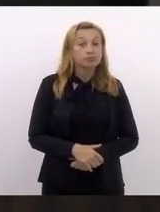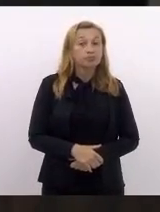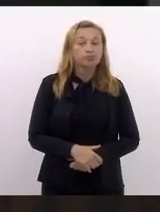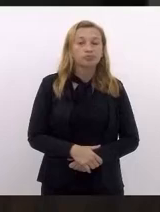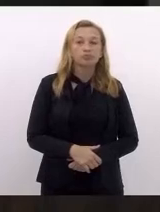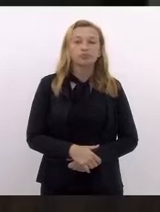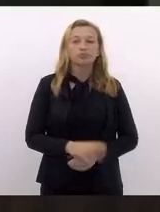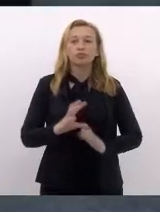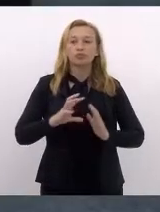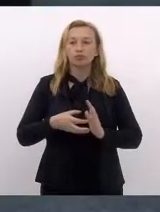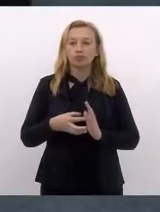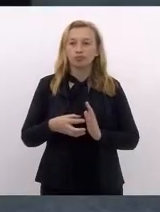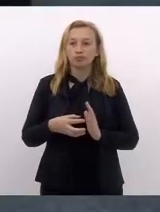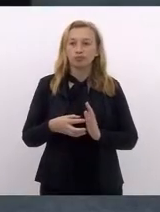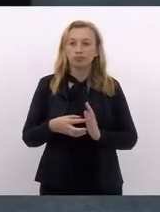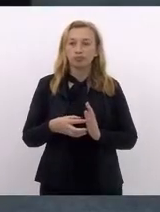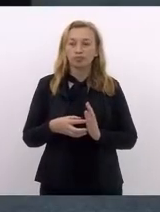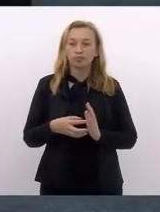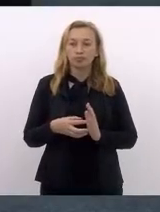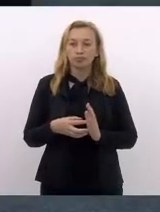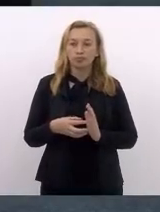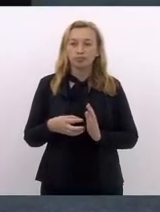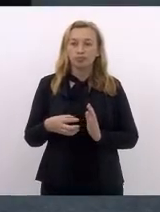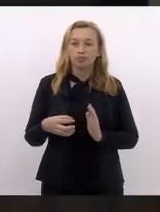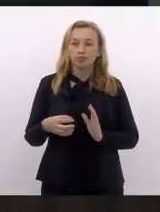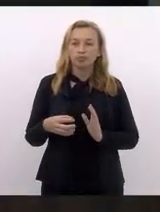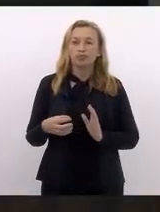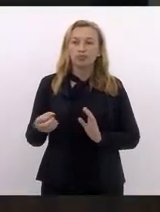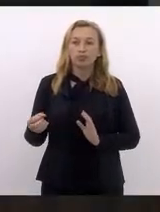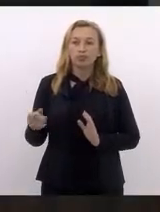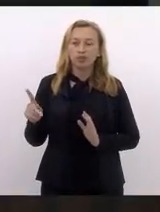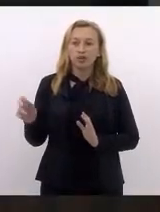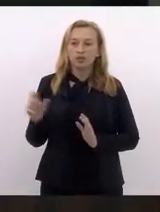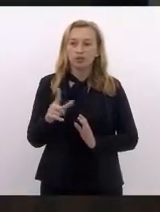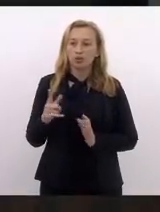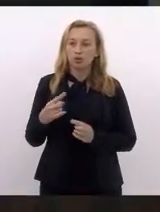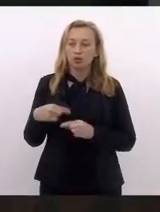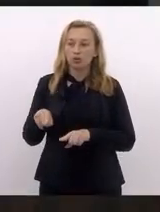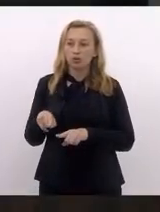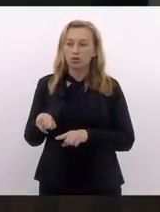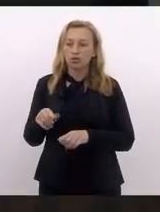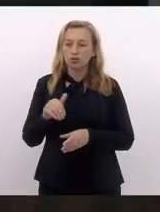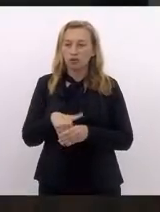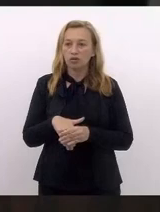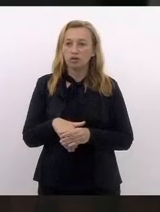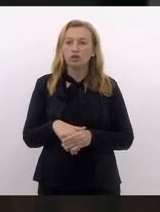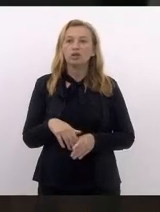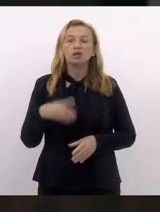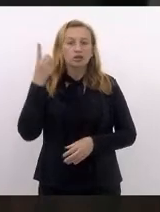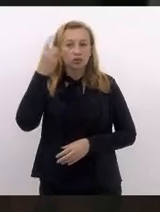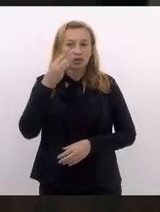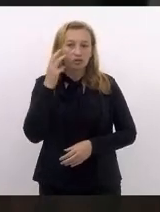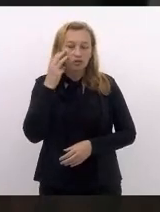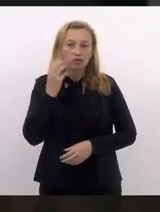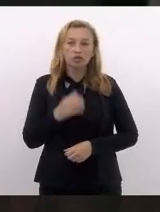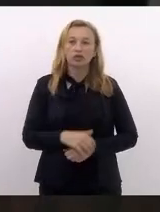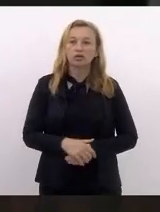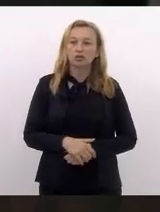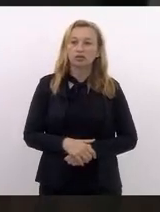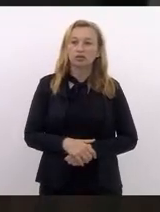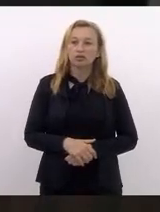a abstenção obtenção do PSOL extensão Deputado waldeck